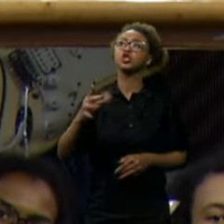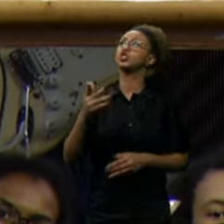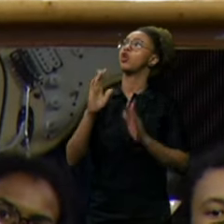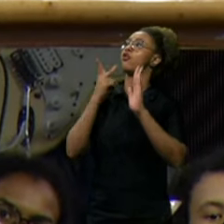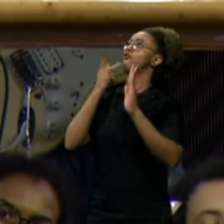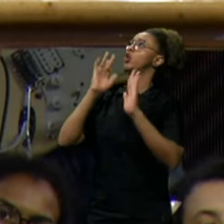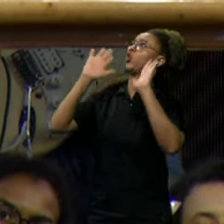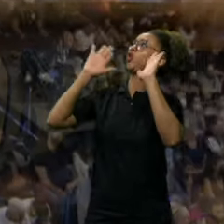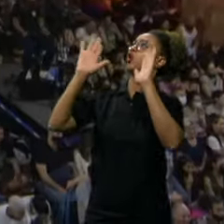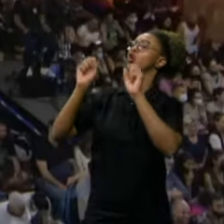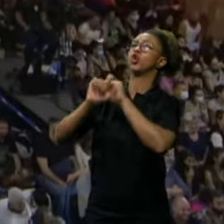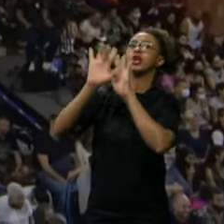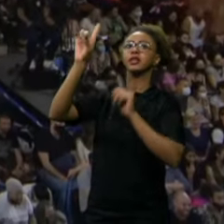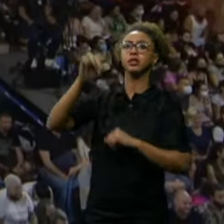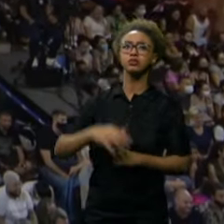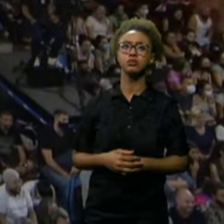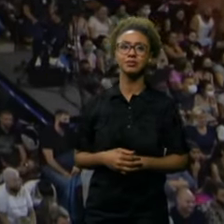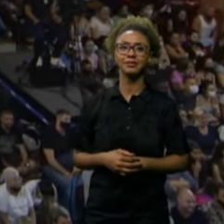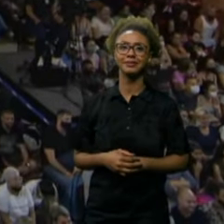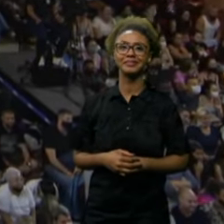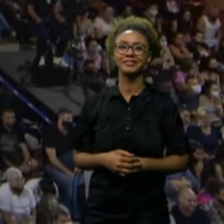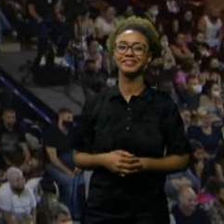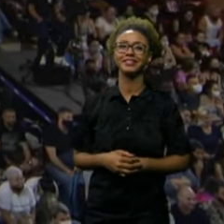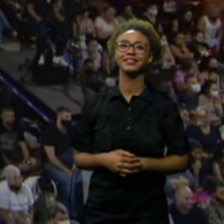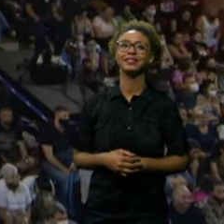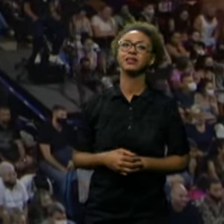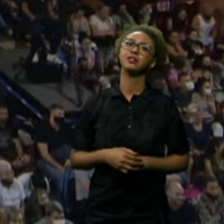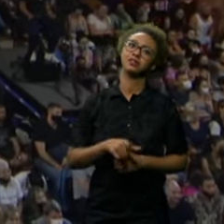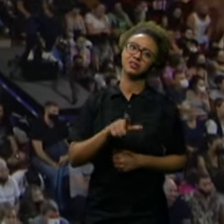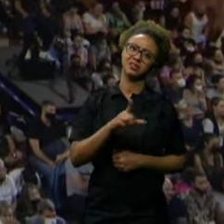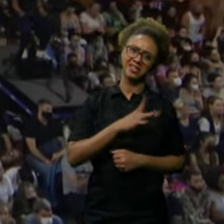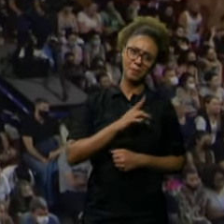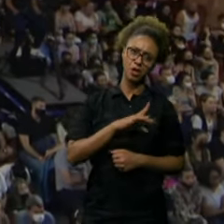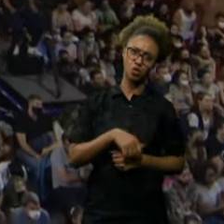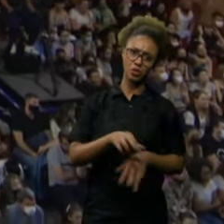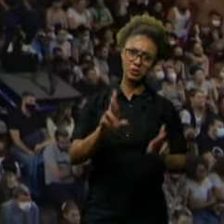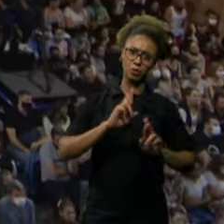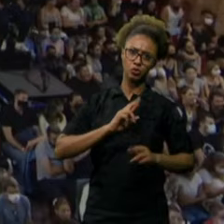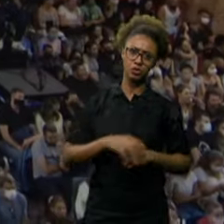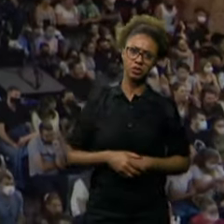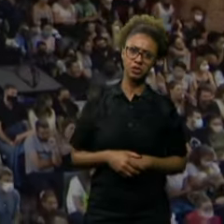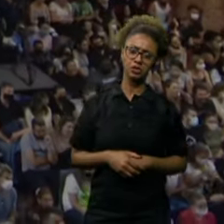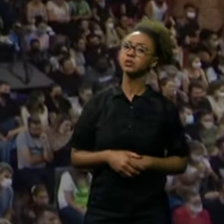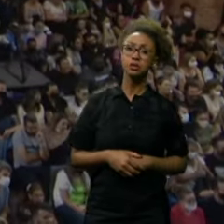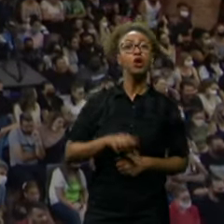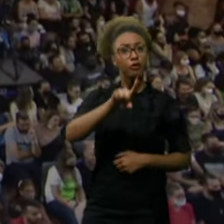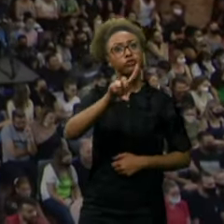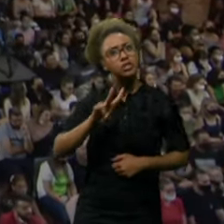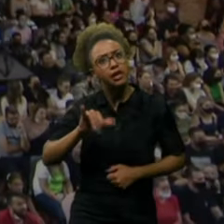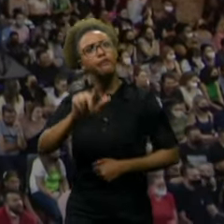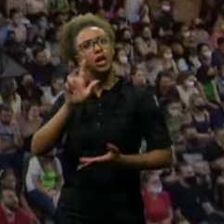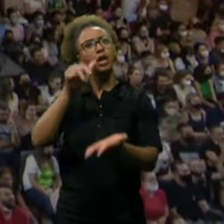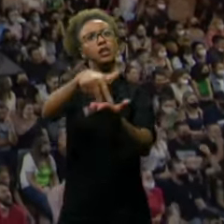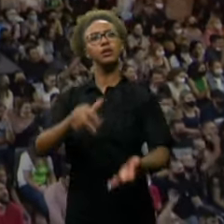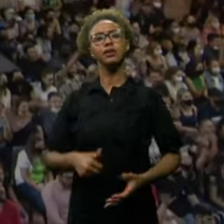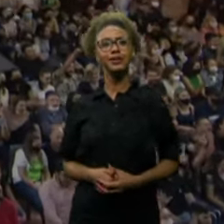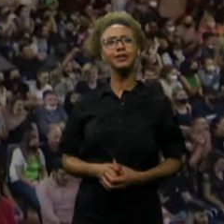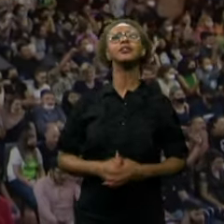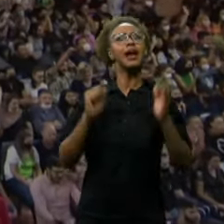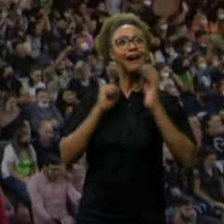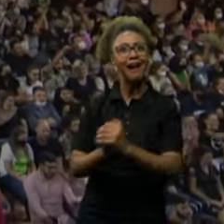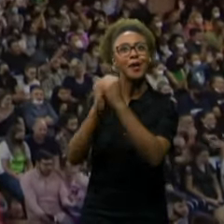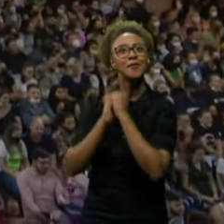e você vai chegar E isso não é fé Isso é medo e você vai chegar